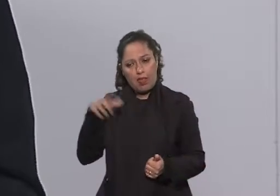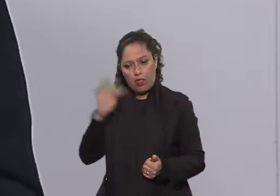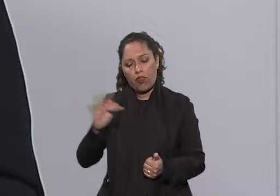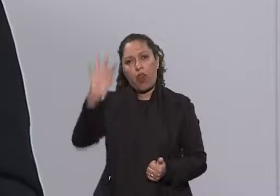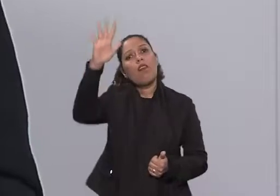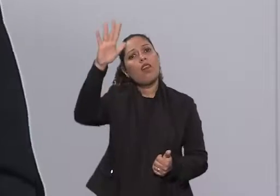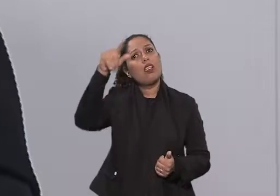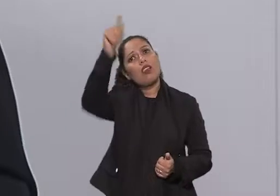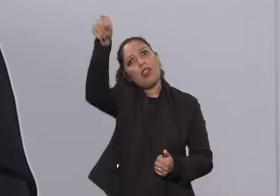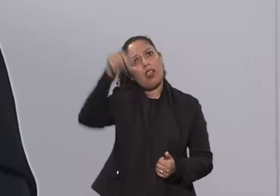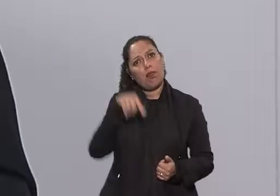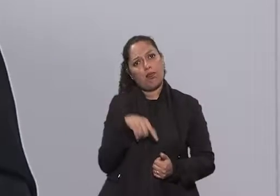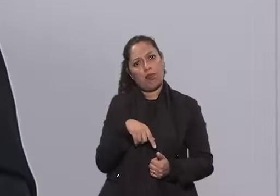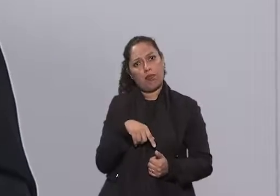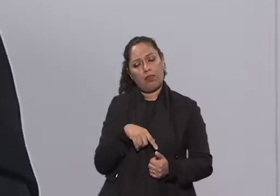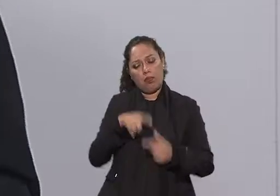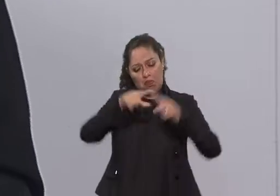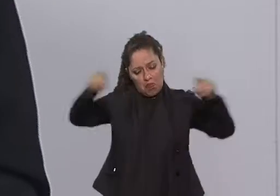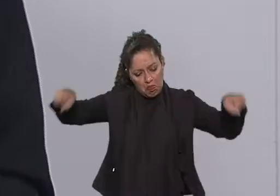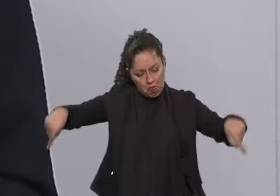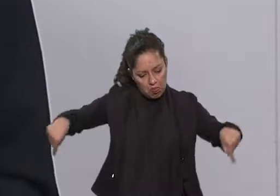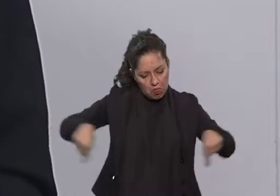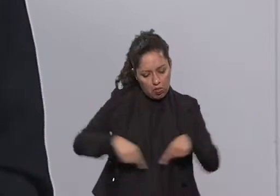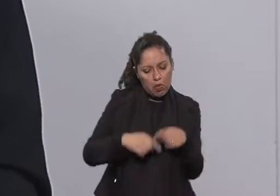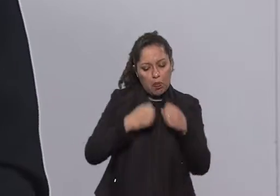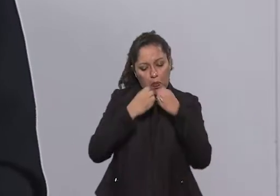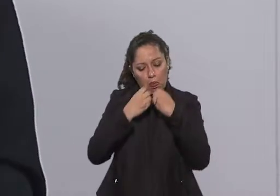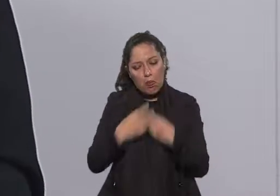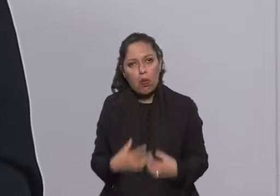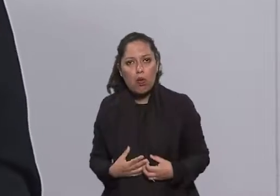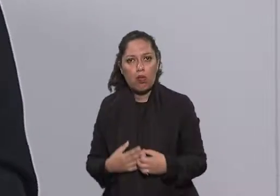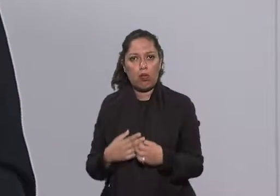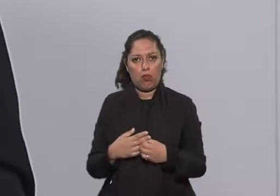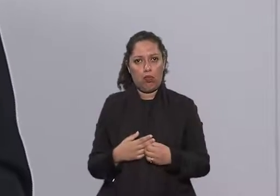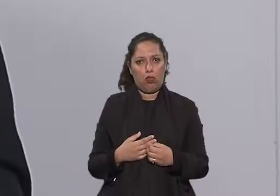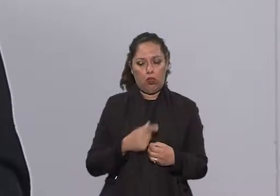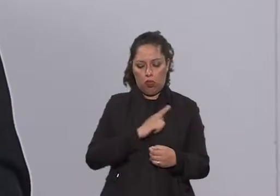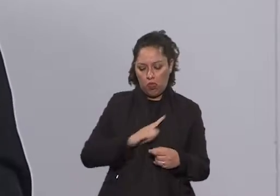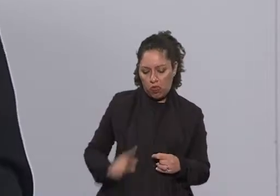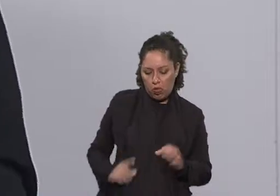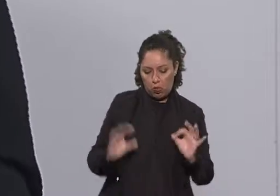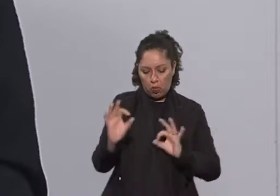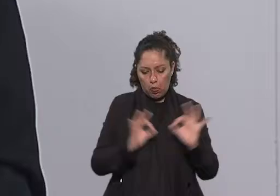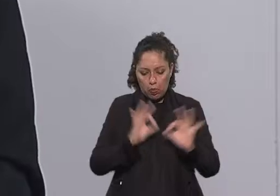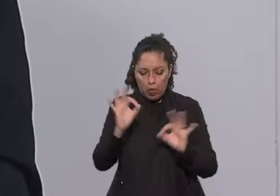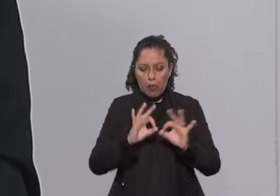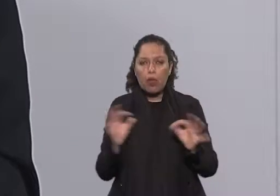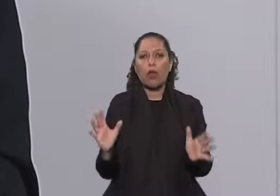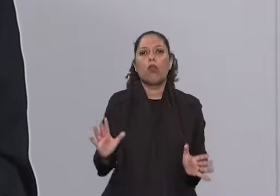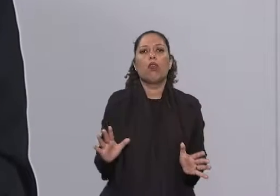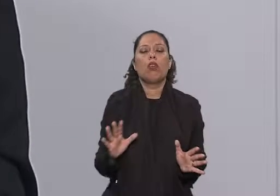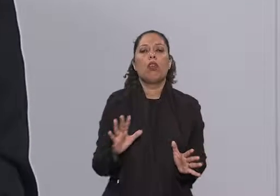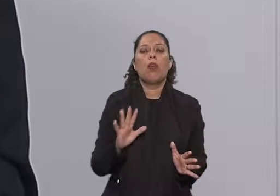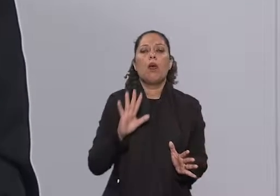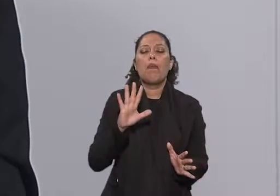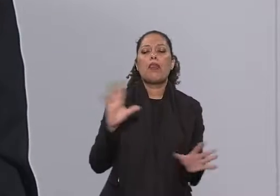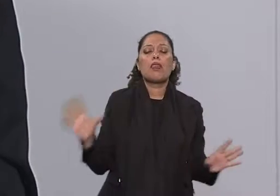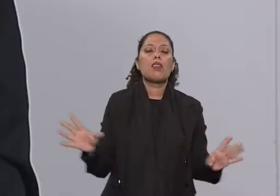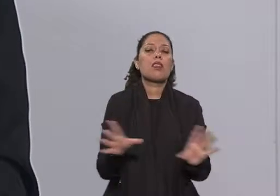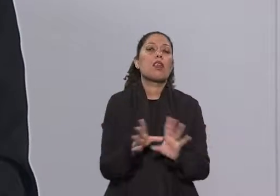locais em que eles podem jogar bola e jogam bola em quadra tudo mas até mesmo que o poder público construiu né e